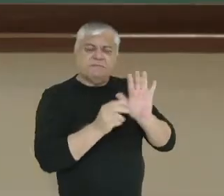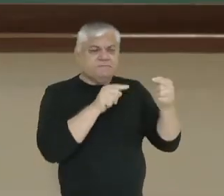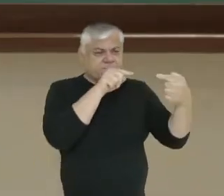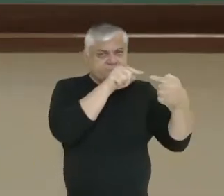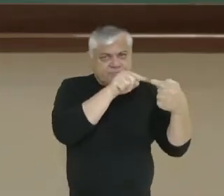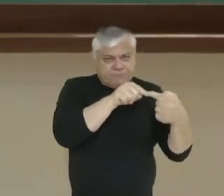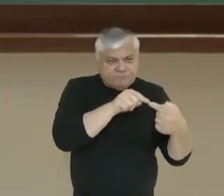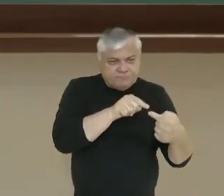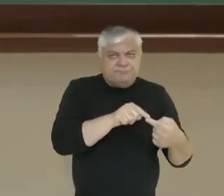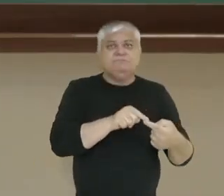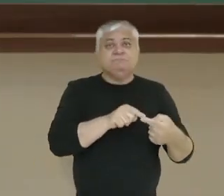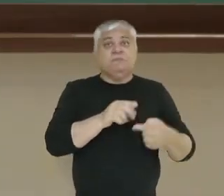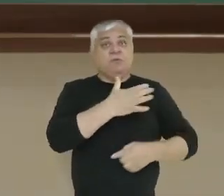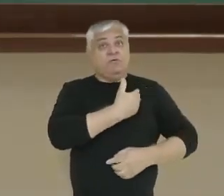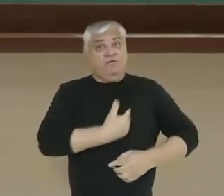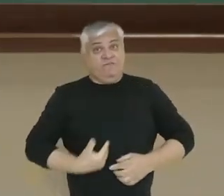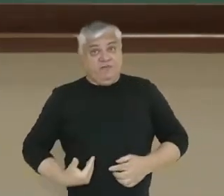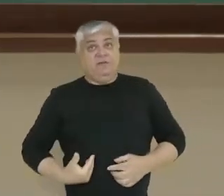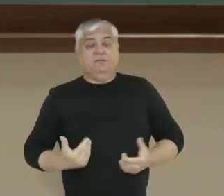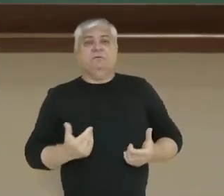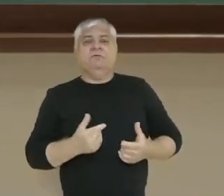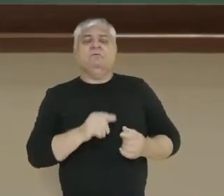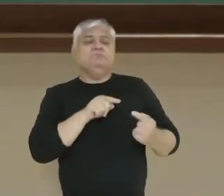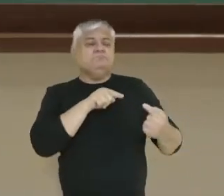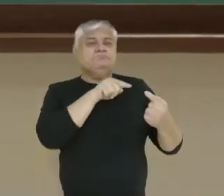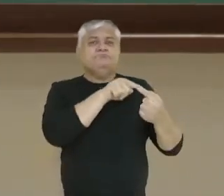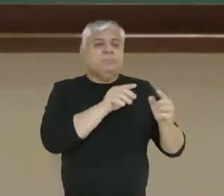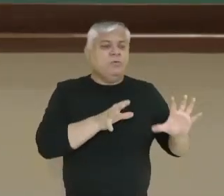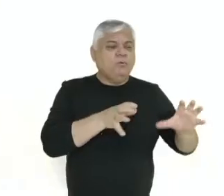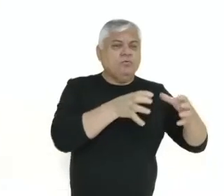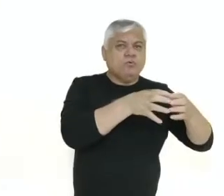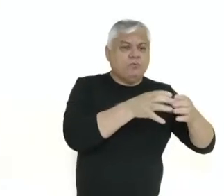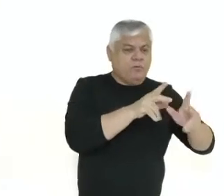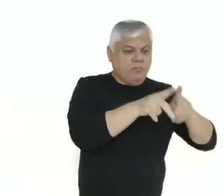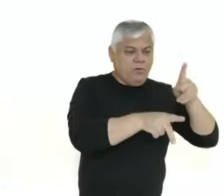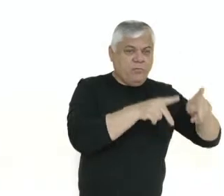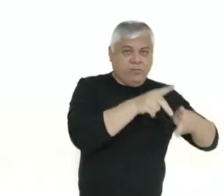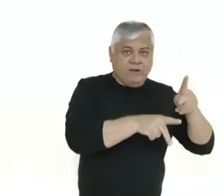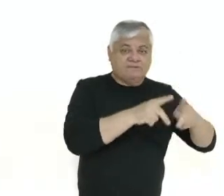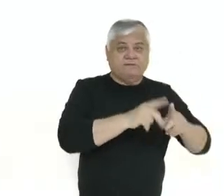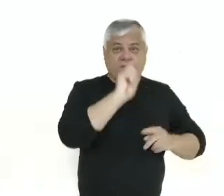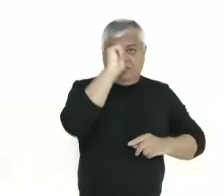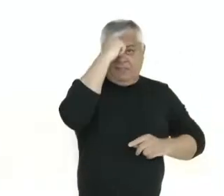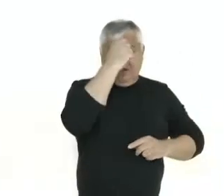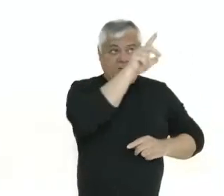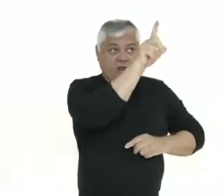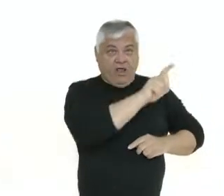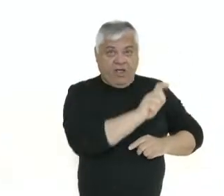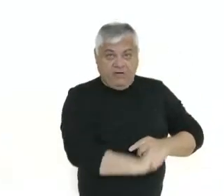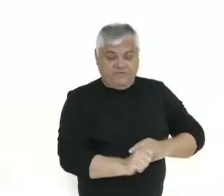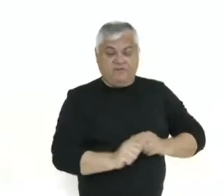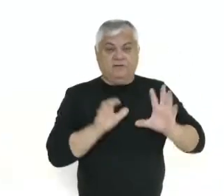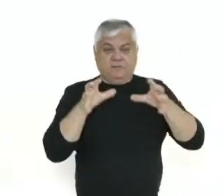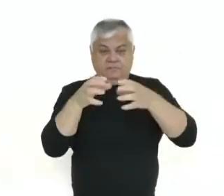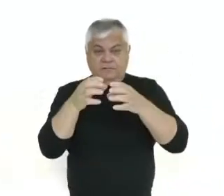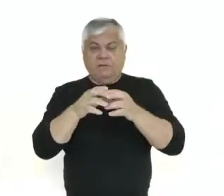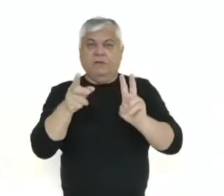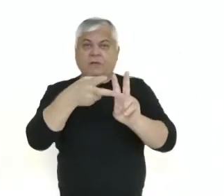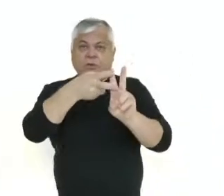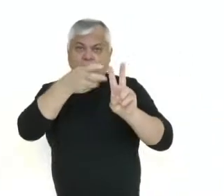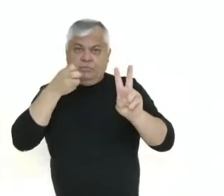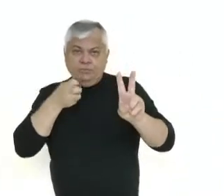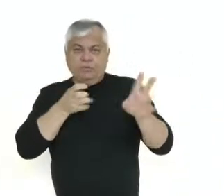aplicadas, né, por parte do governo, com relação à população negra e indígena durante